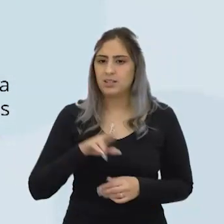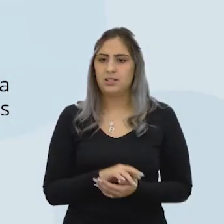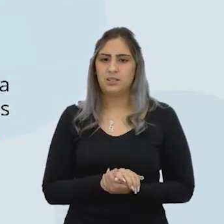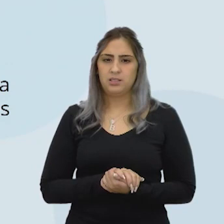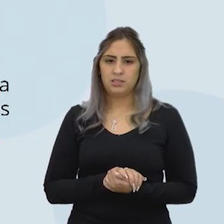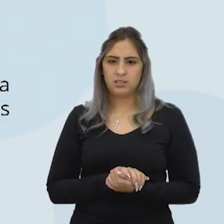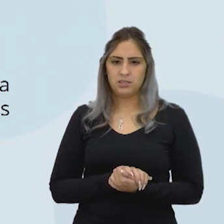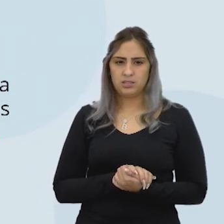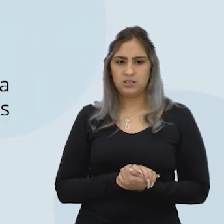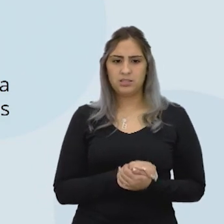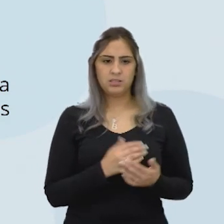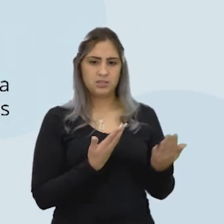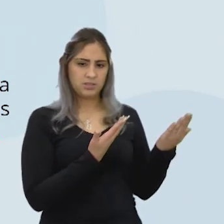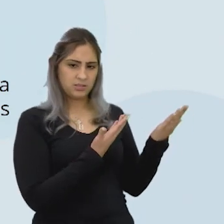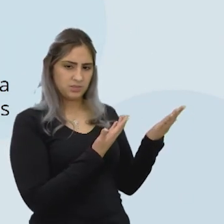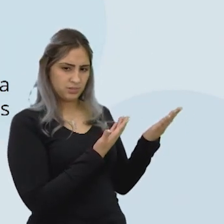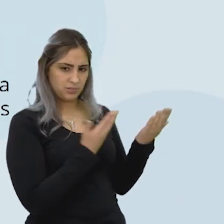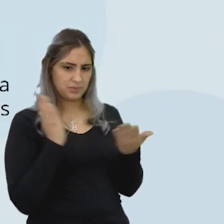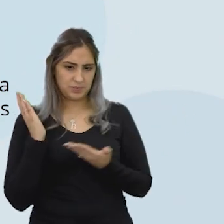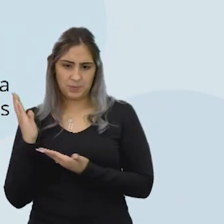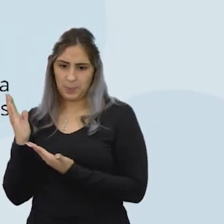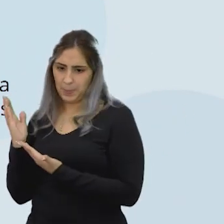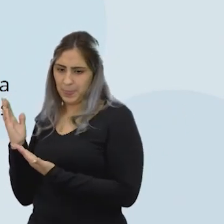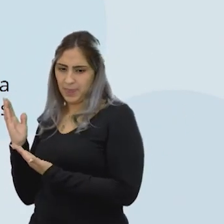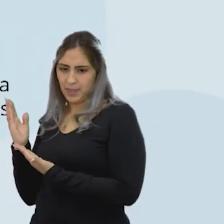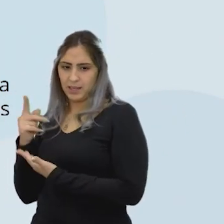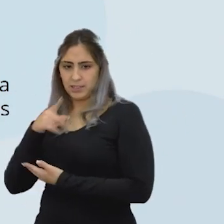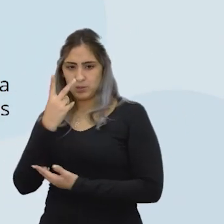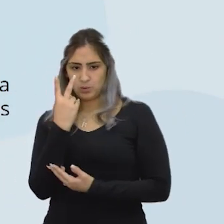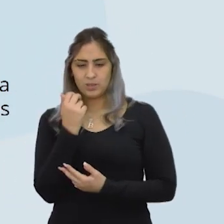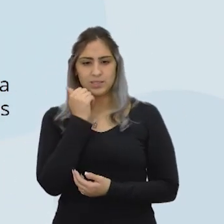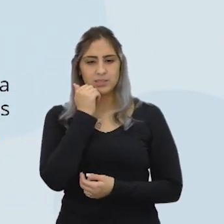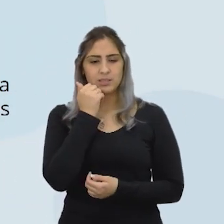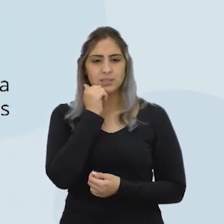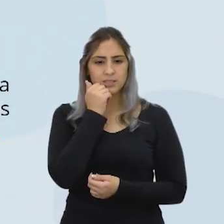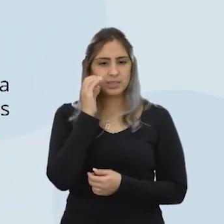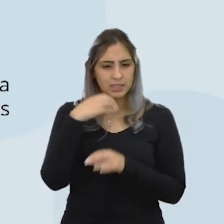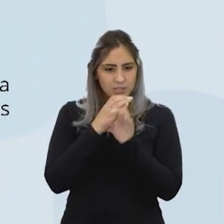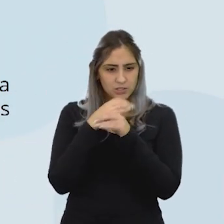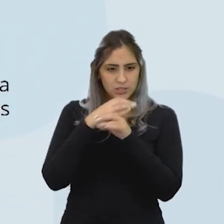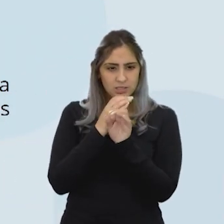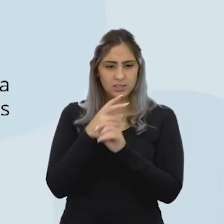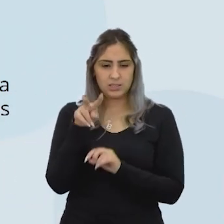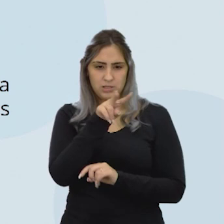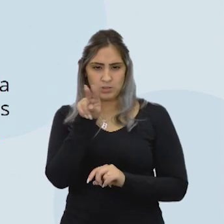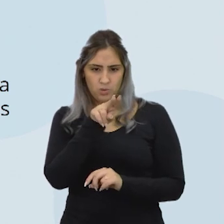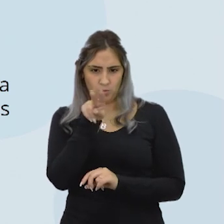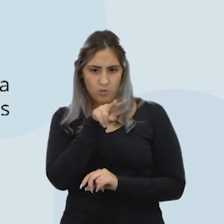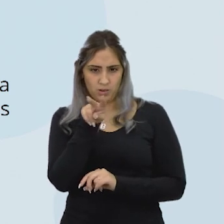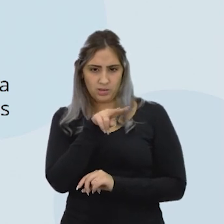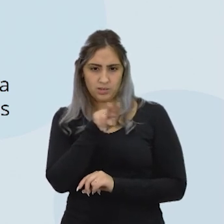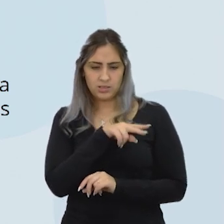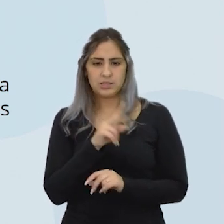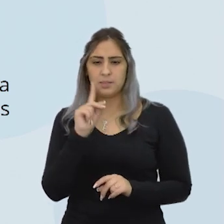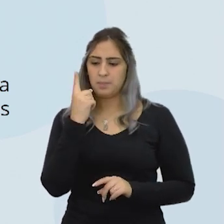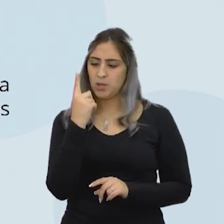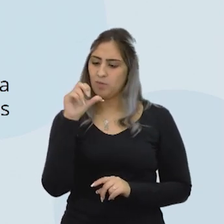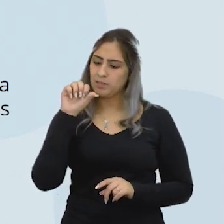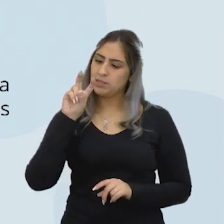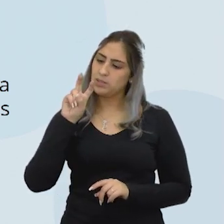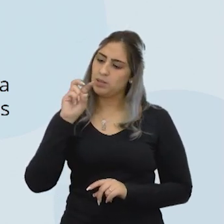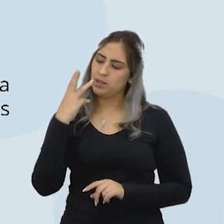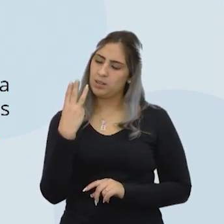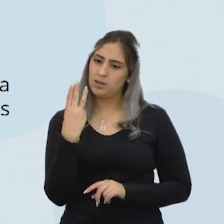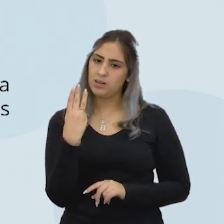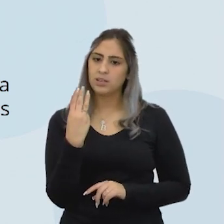dois cientistas, estão aí na foto para vocês, esses químicos norte-americanos, em 1953, eles